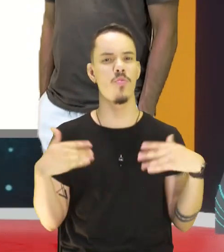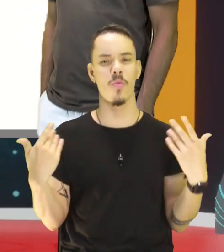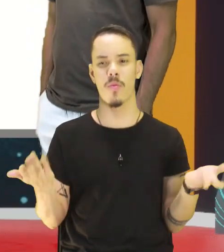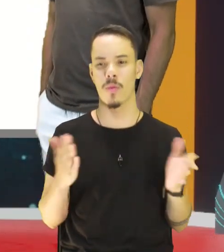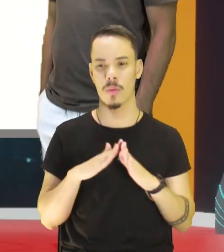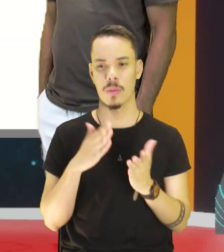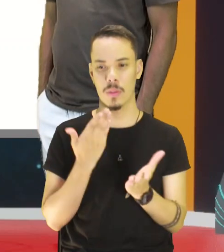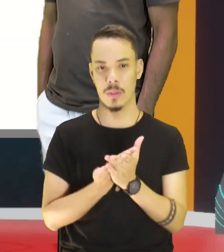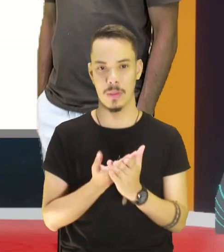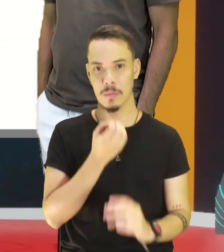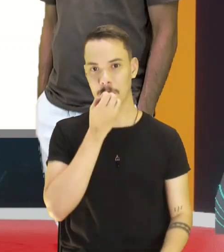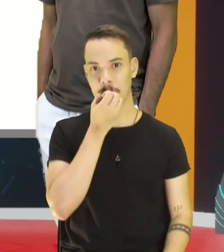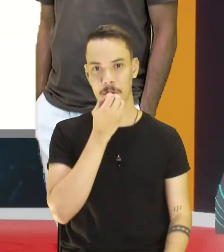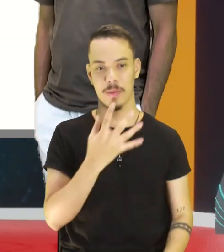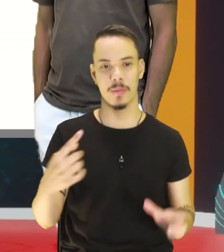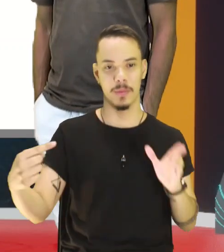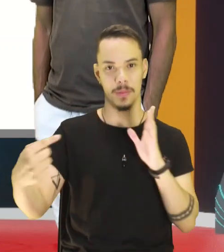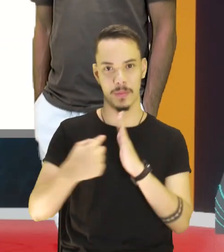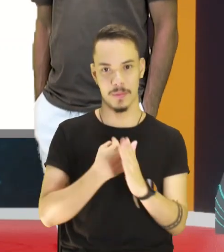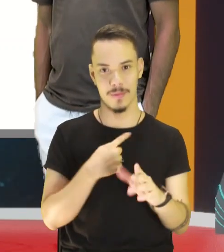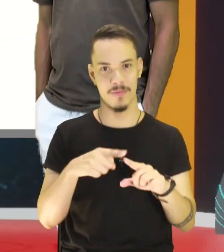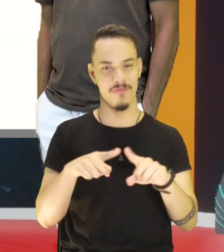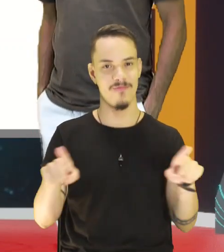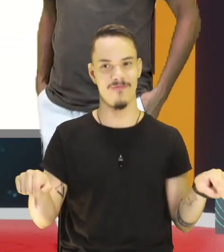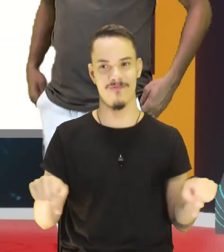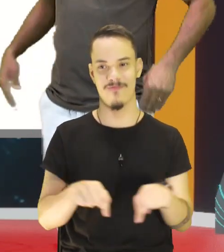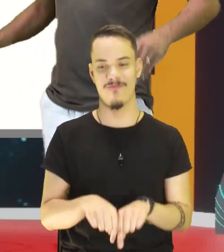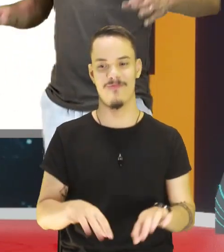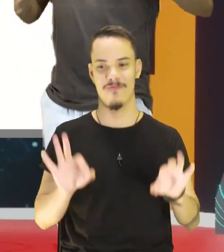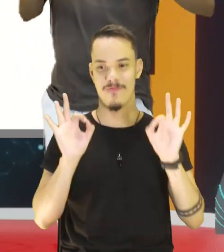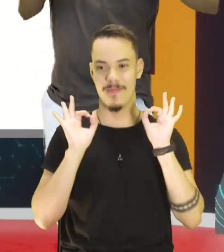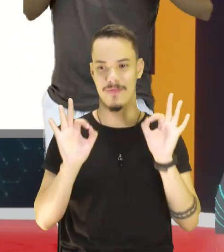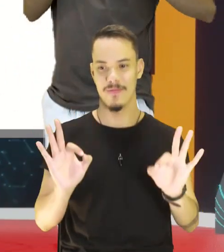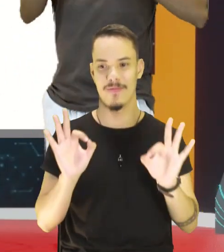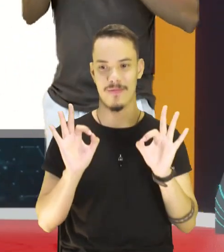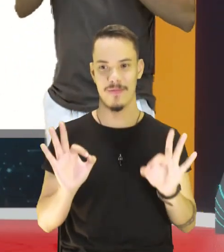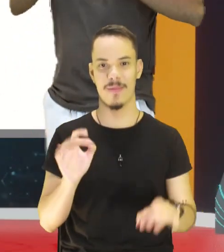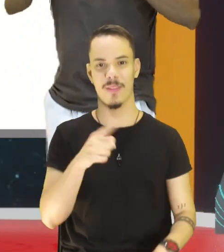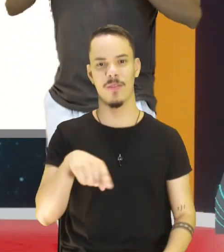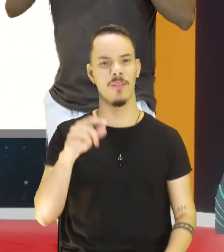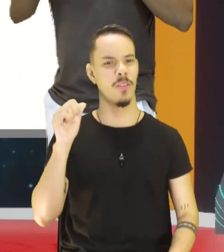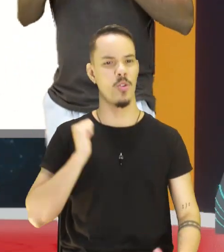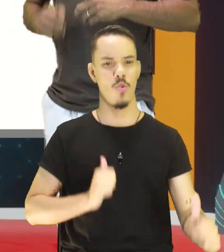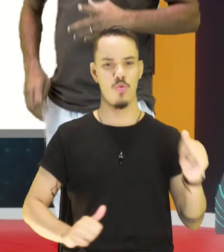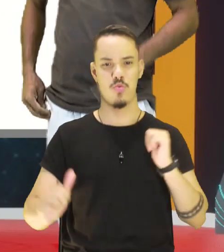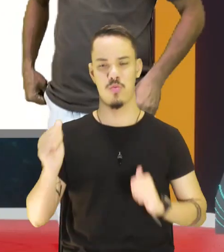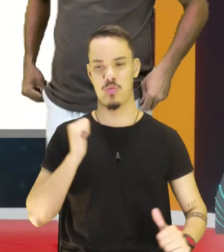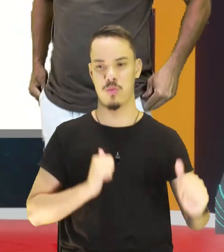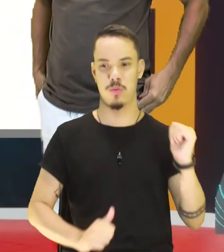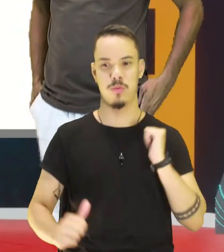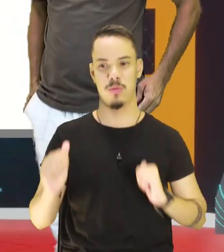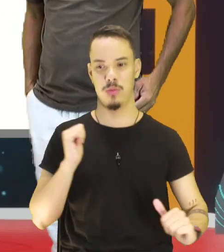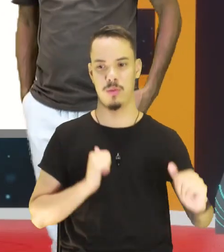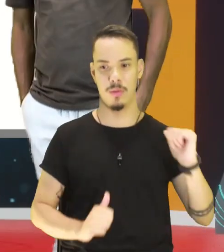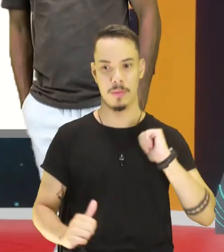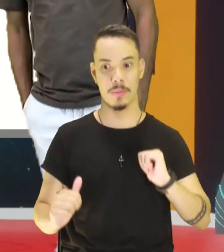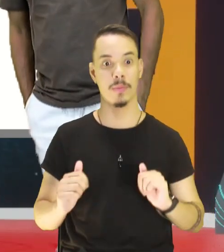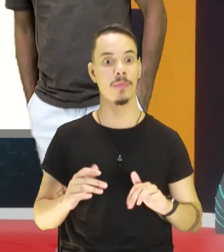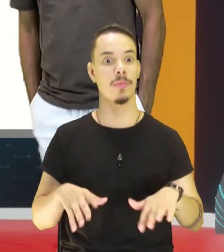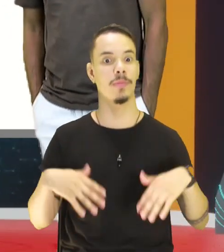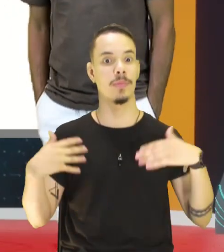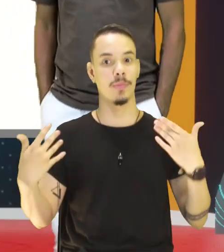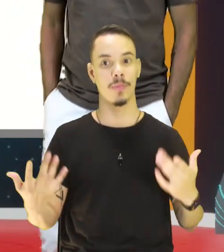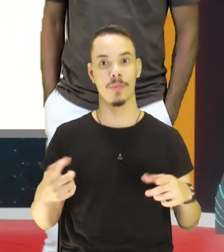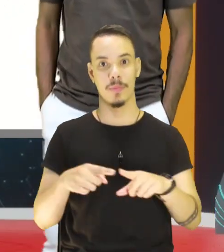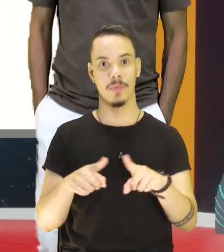Boa pergunta. Galera linda, hein? A turma recheada, bastante gente. Eles já estão eufóricos, já. agitados. E essa escola e